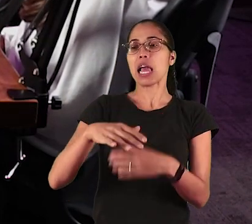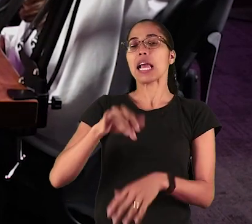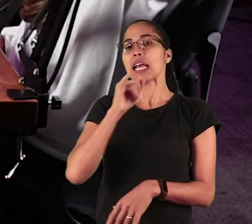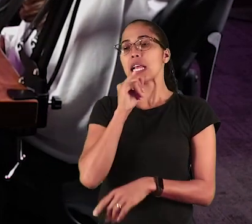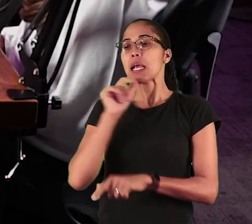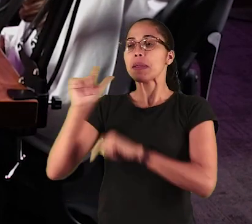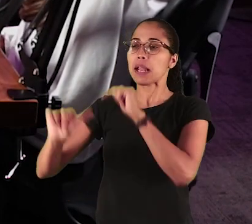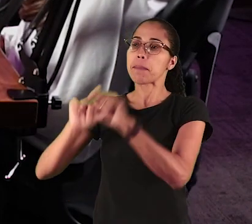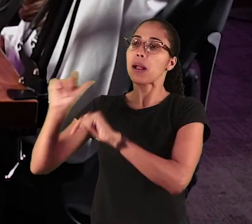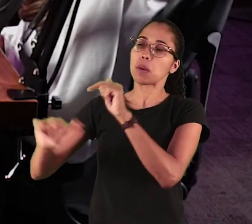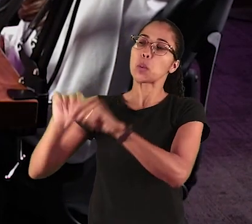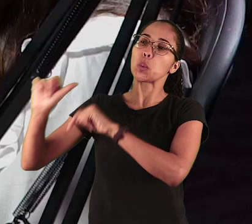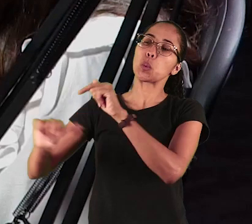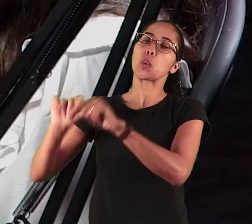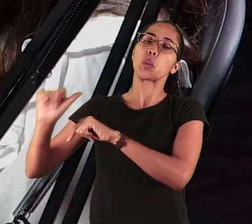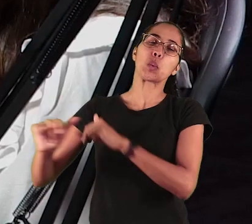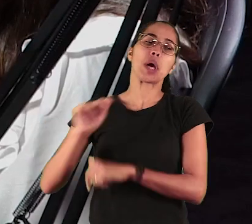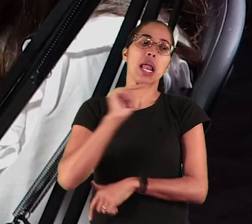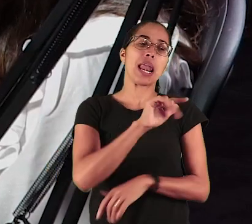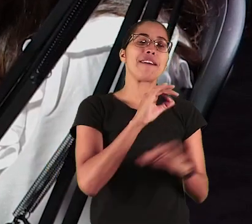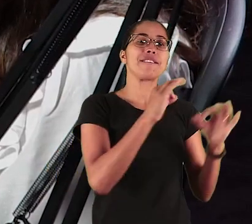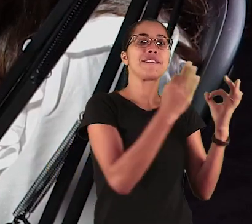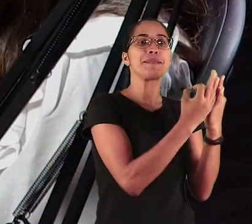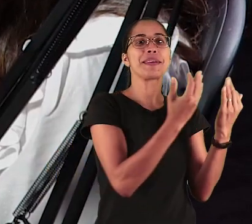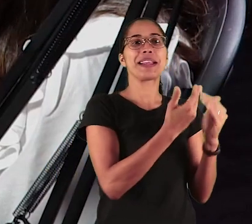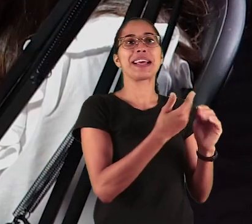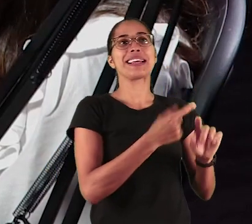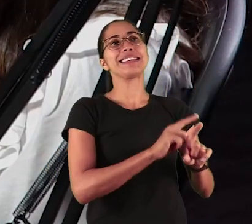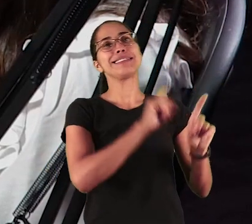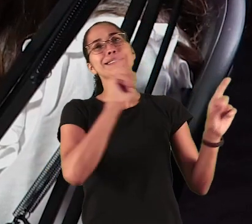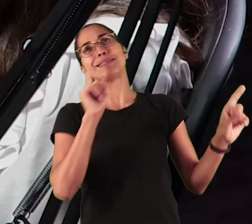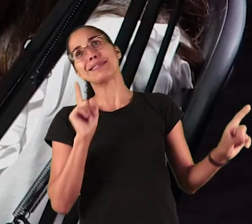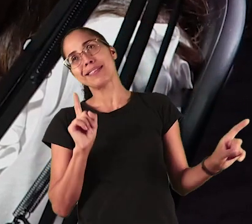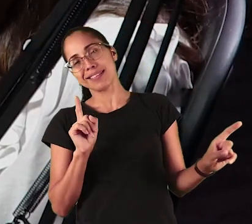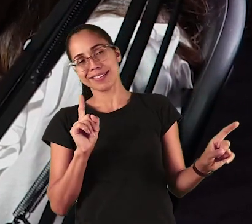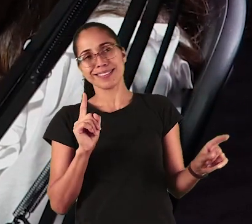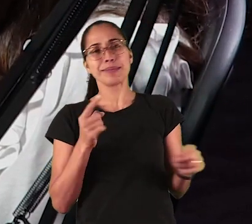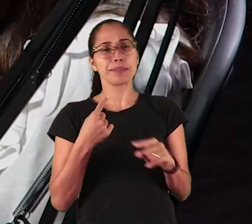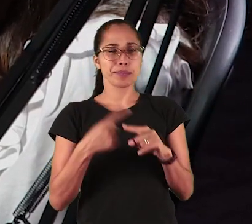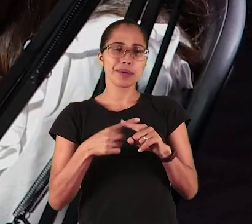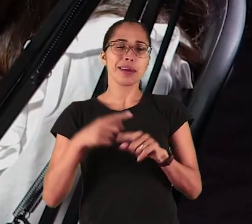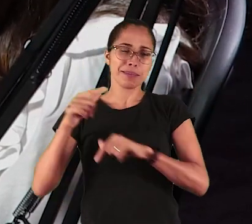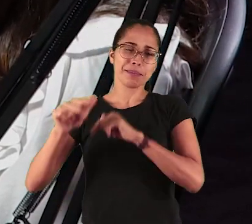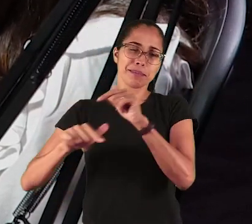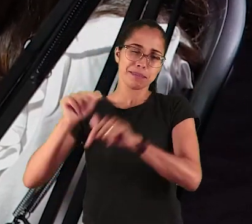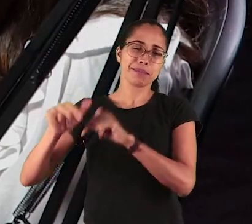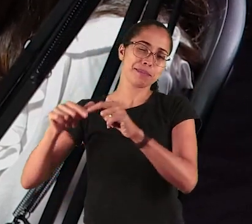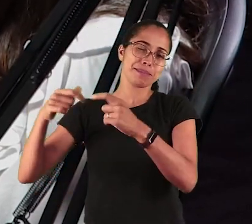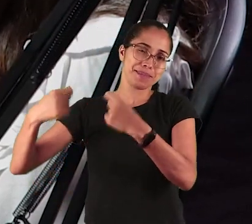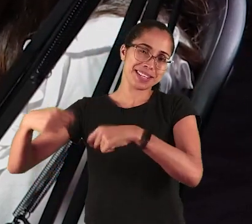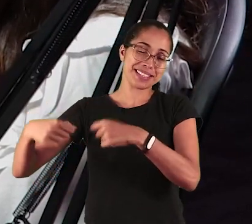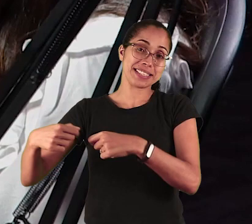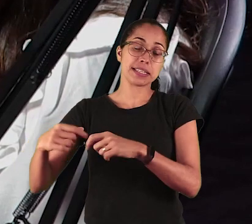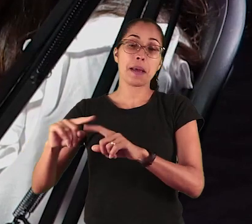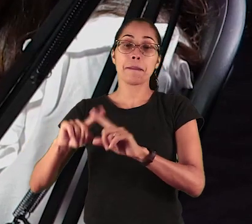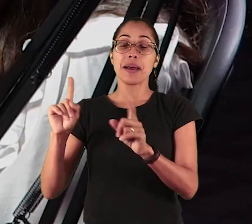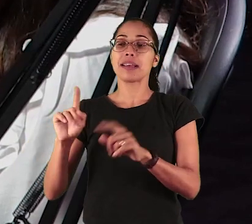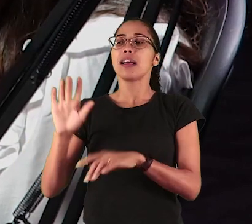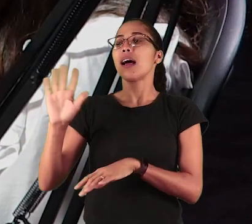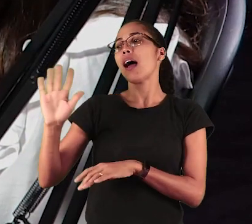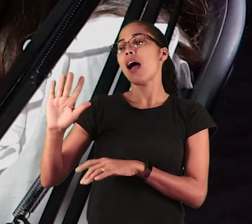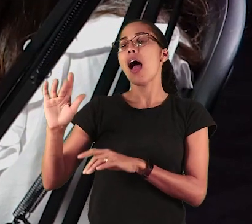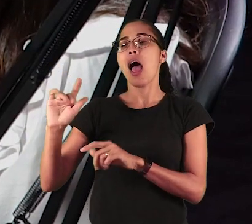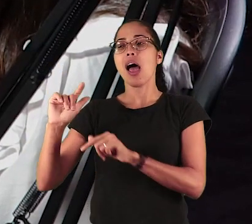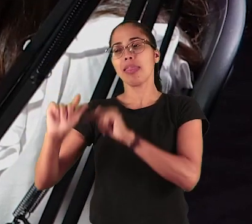com alguma coisa e eu até brincava isso brinca com meu time assim às vezes vai dar um arranhadinha mesmo entendeu E você não pode tentar né mas